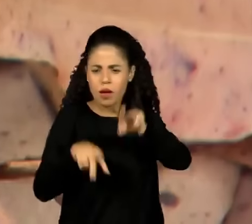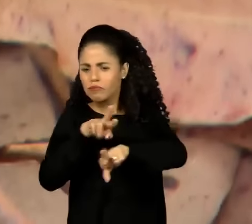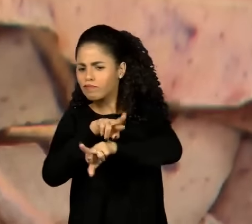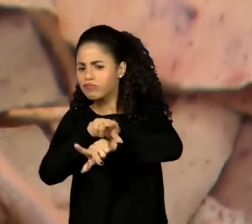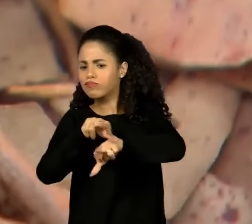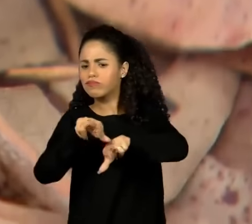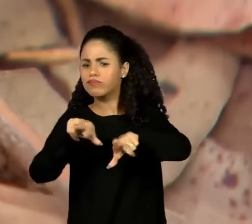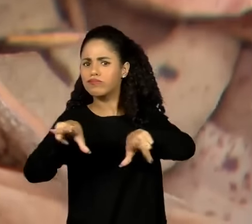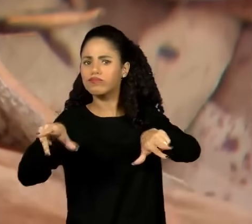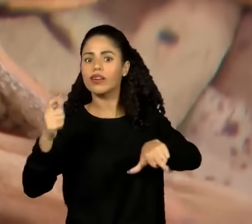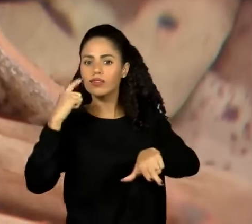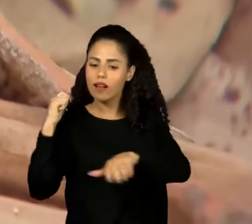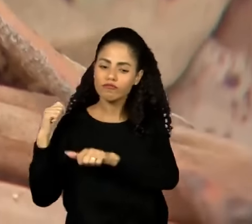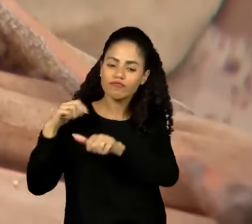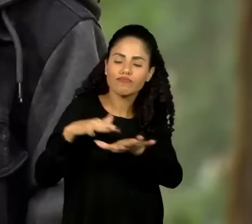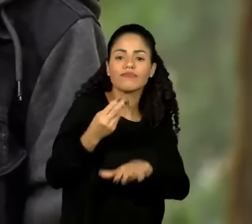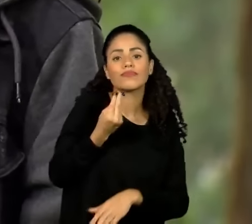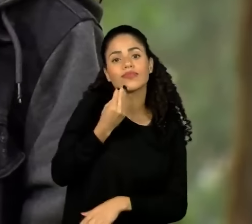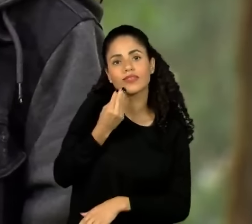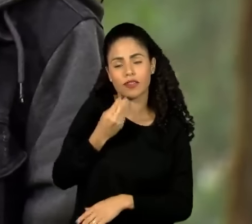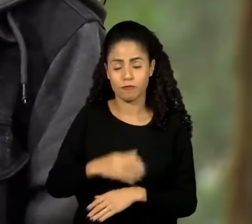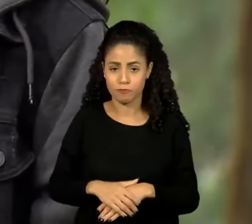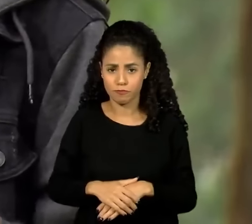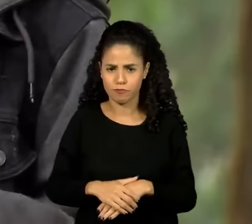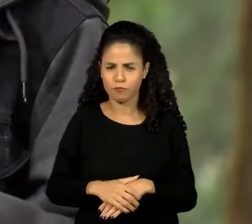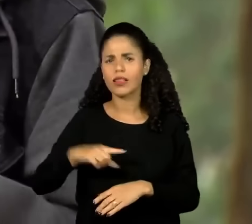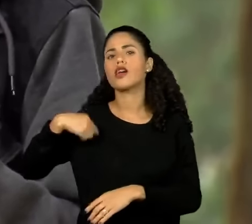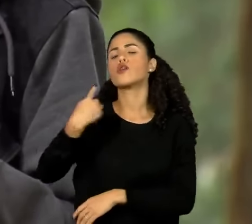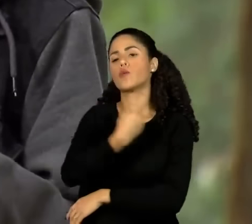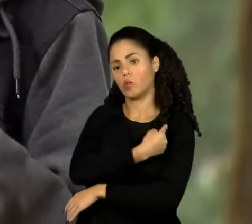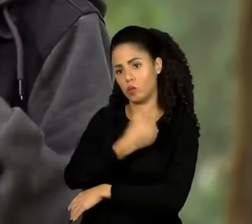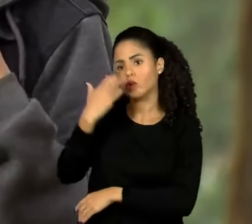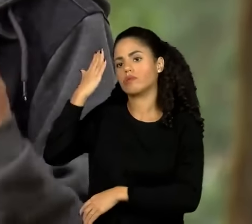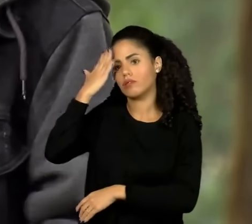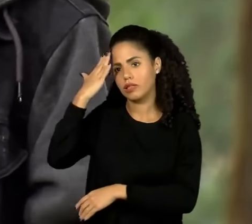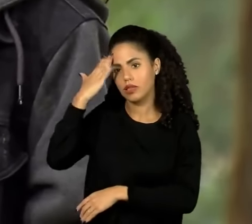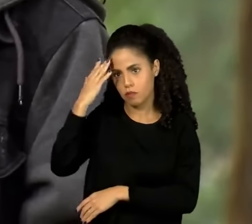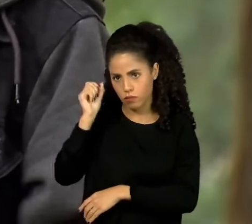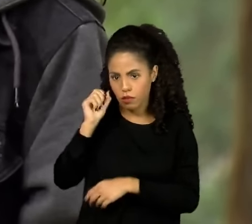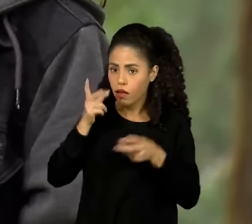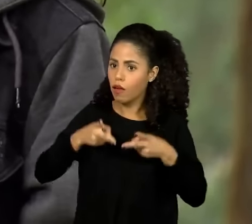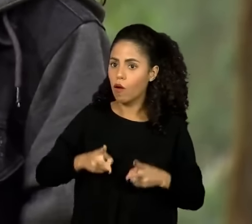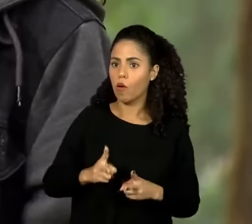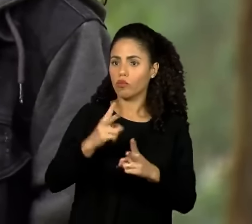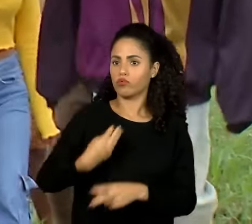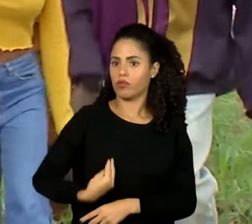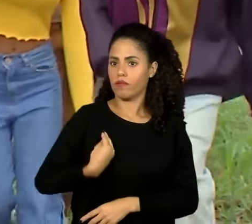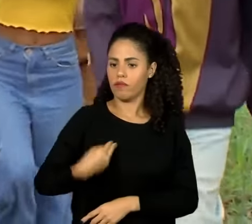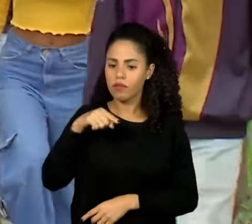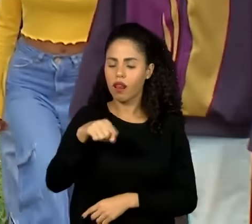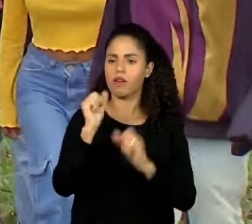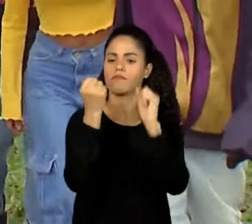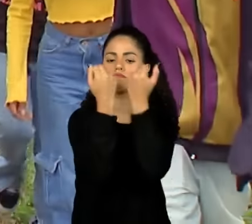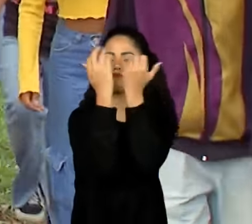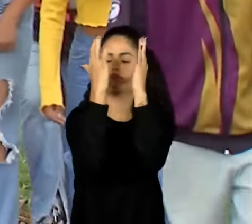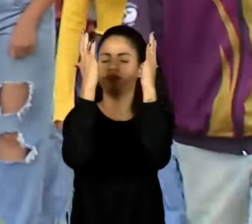nativas para cá. A gente sabe que o ser humano não vai conseguir continuar vivendo sem a natureza. Então,